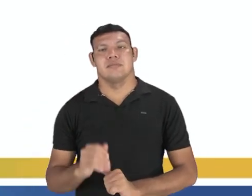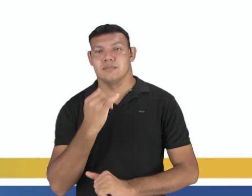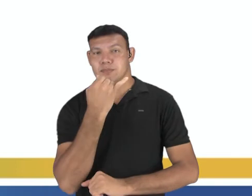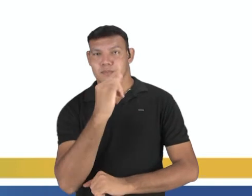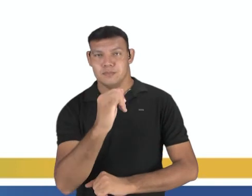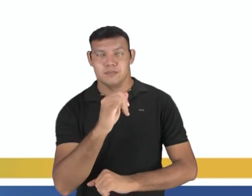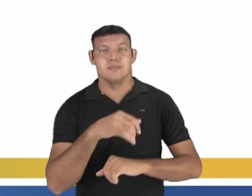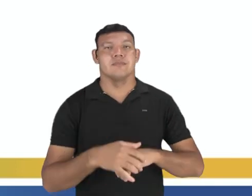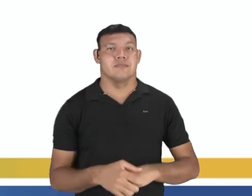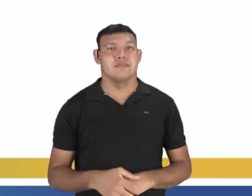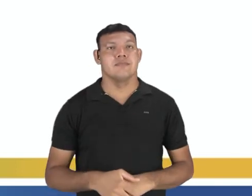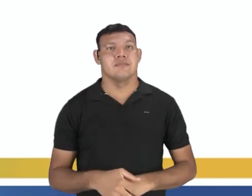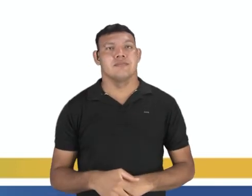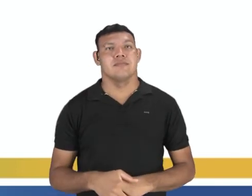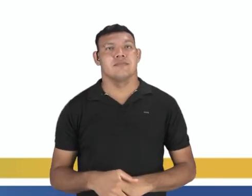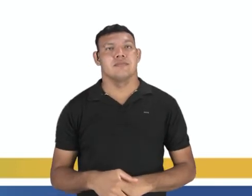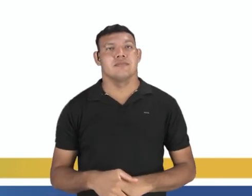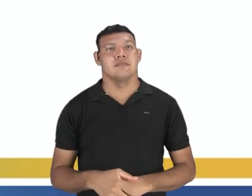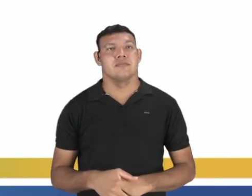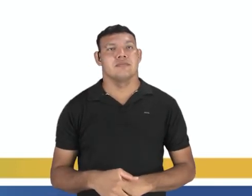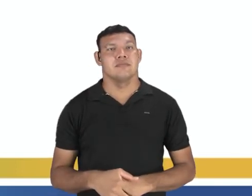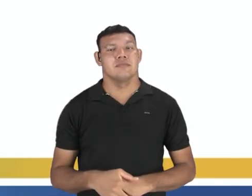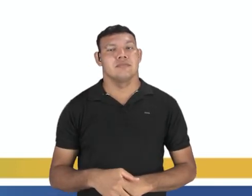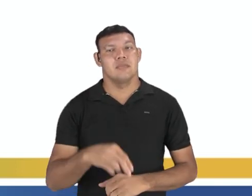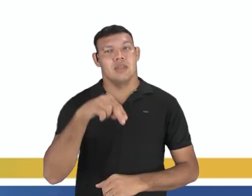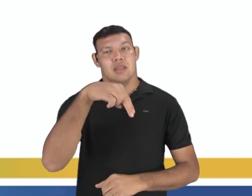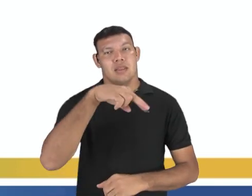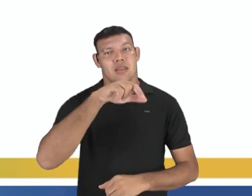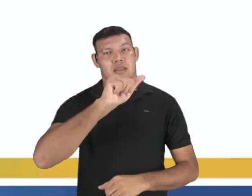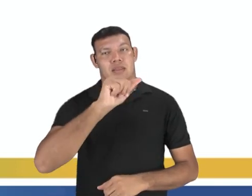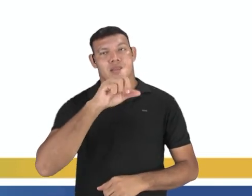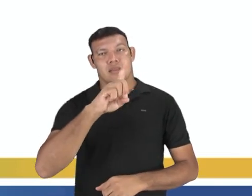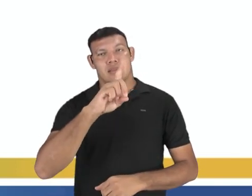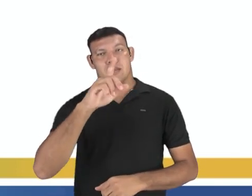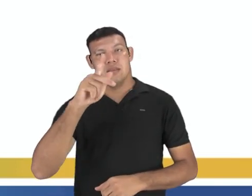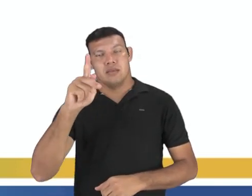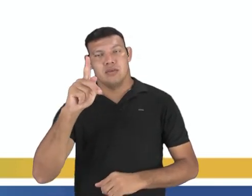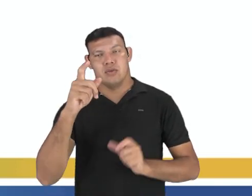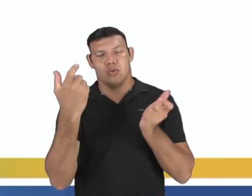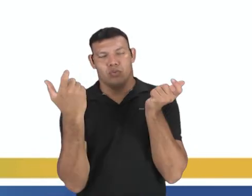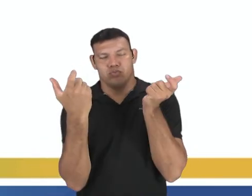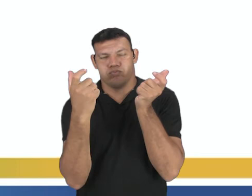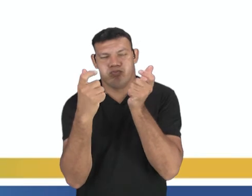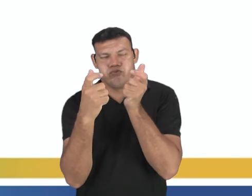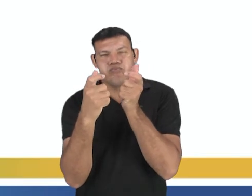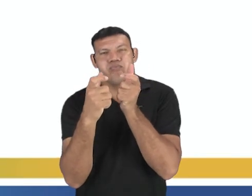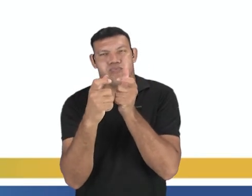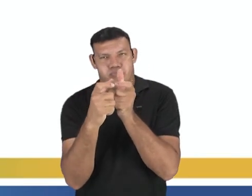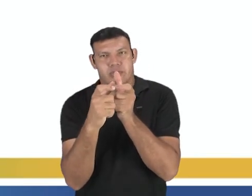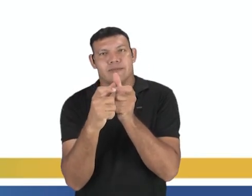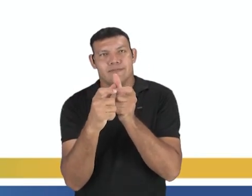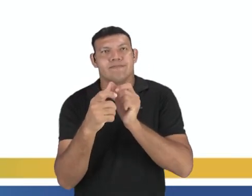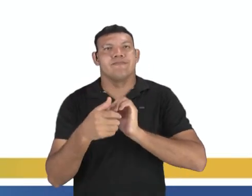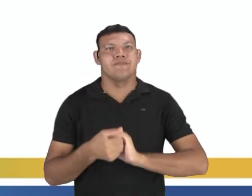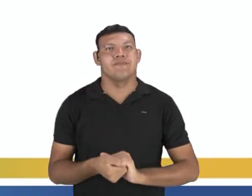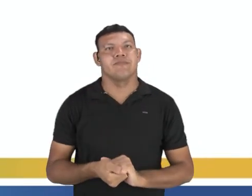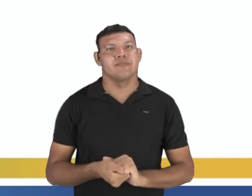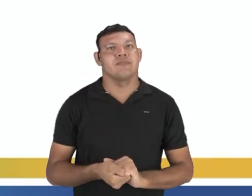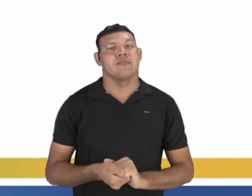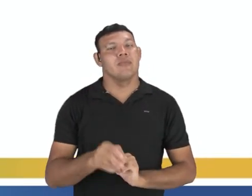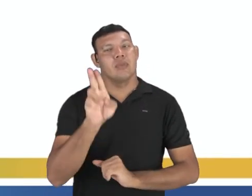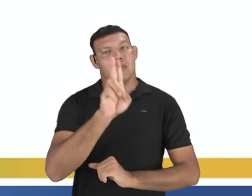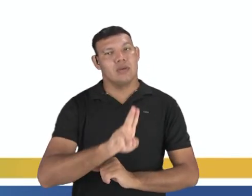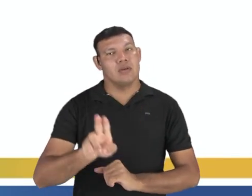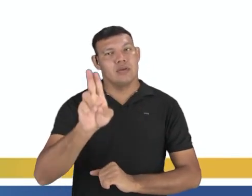fonte de energia. E faz com que o NADP, né, se reduza, ou seja, ele ganhe